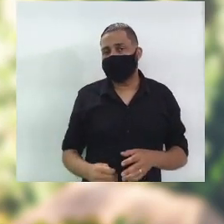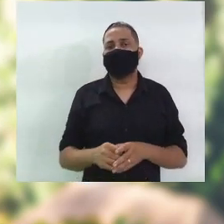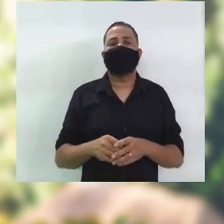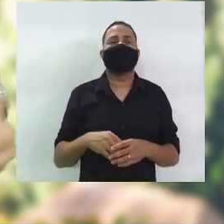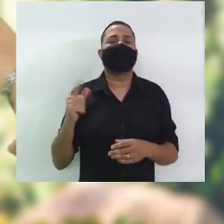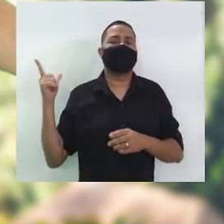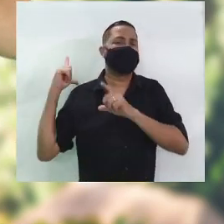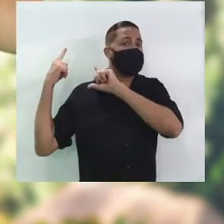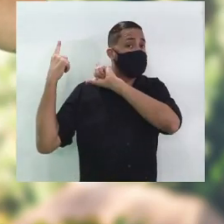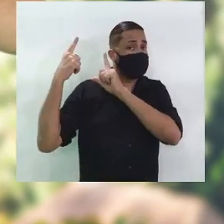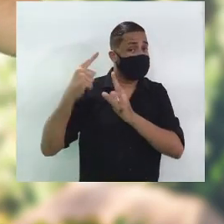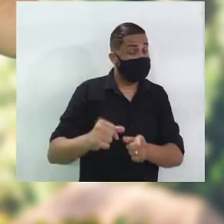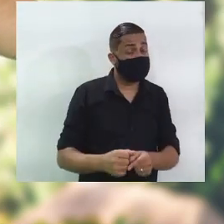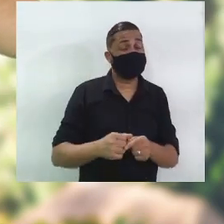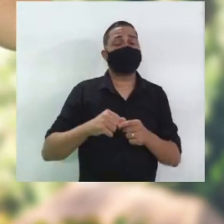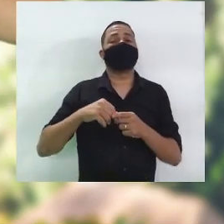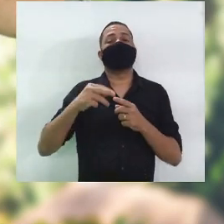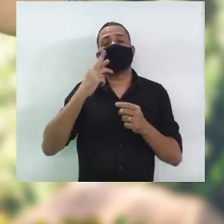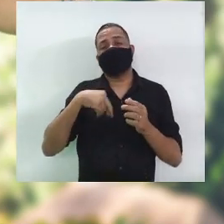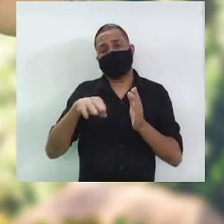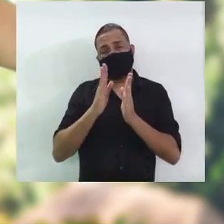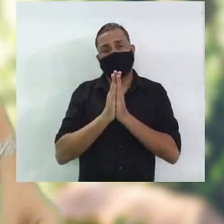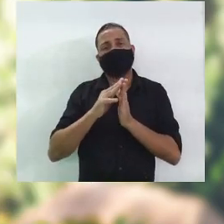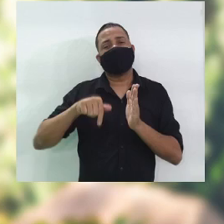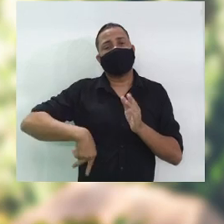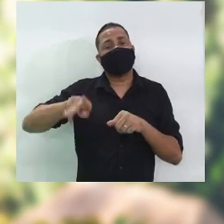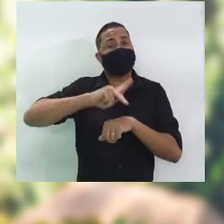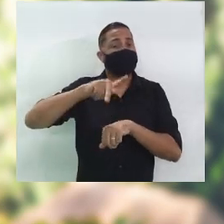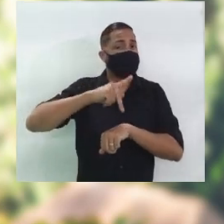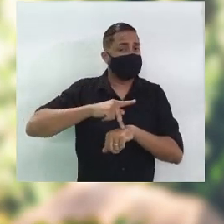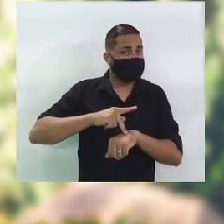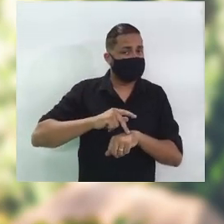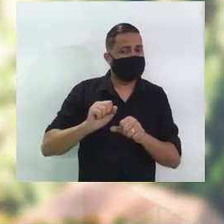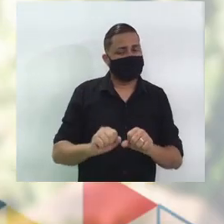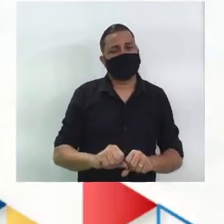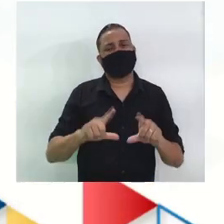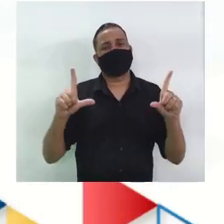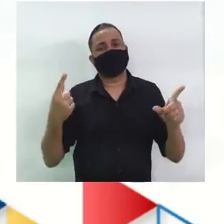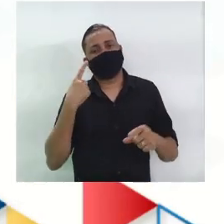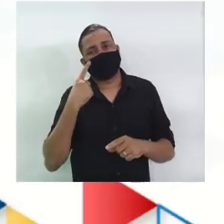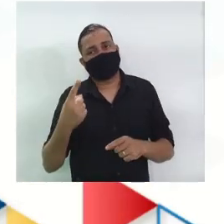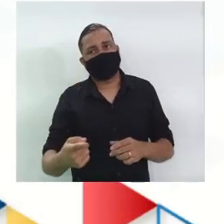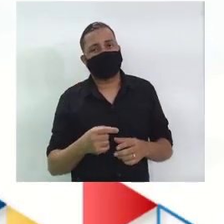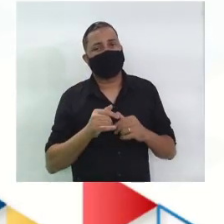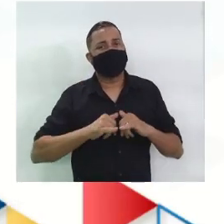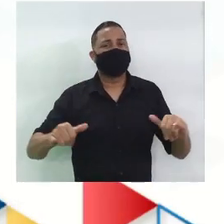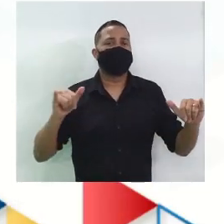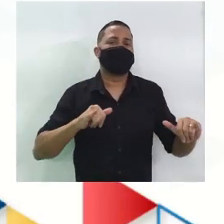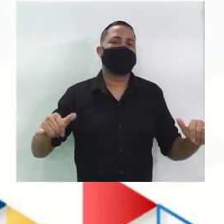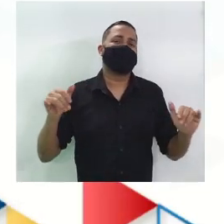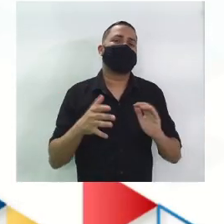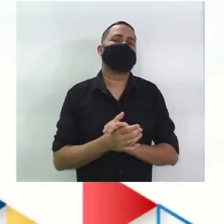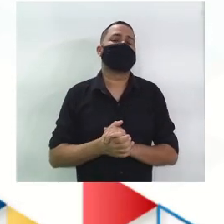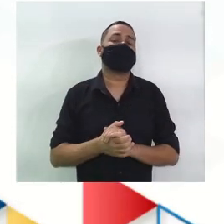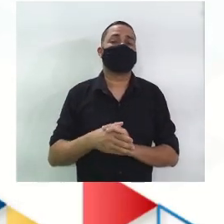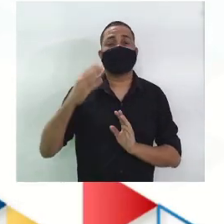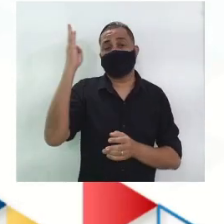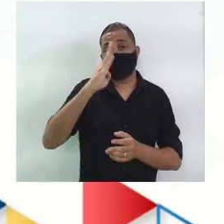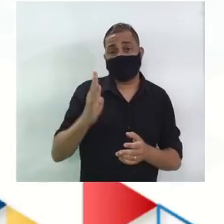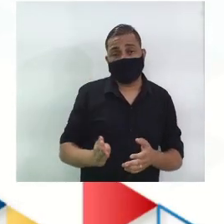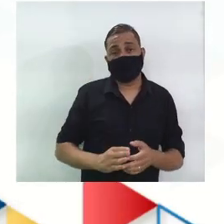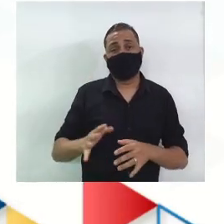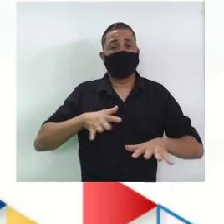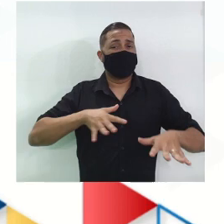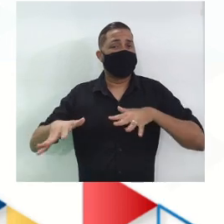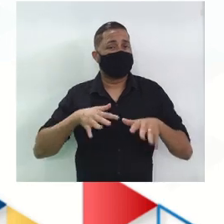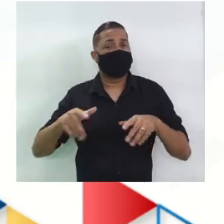essa tradição religiosa aqui no nosso país. Na tela, vejam só essa informação. No Brasil, o